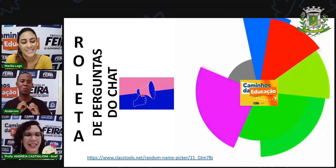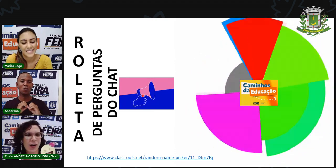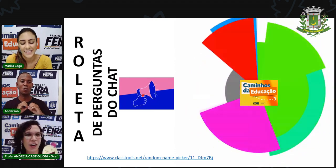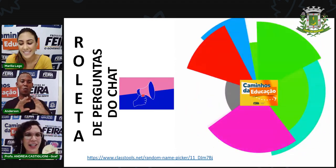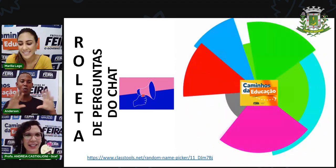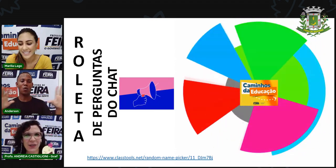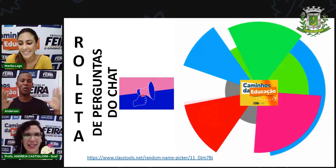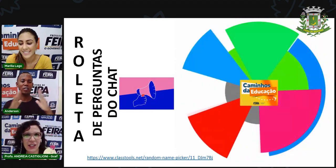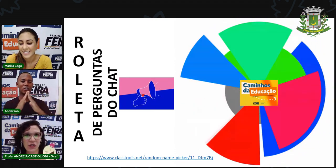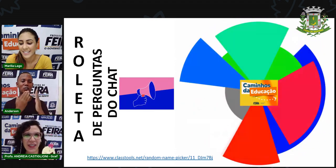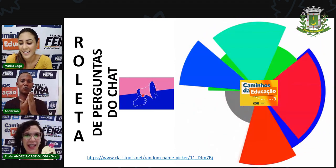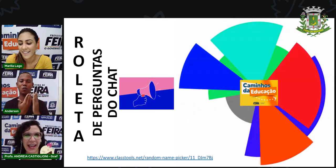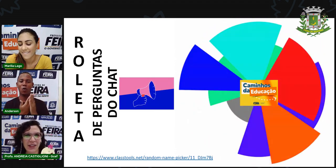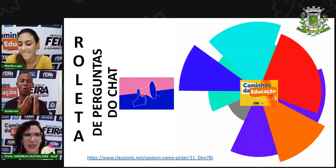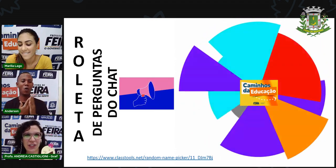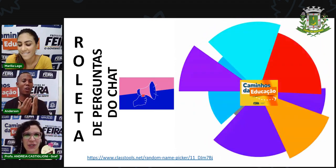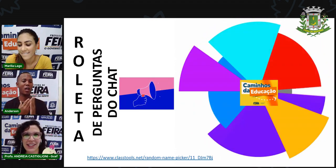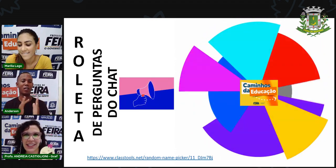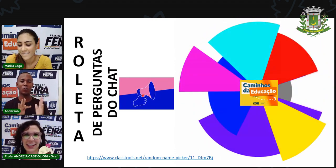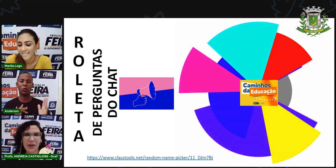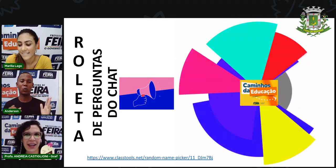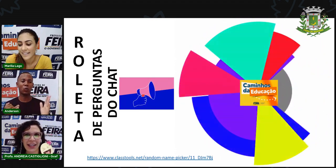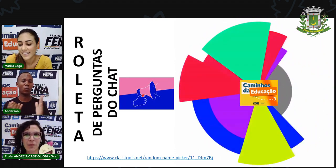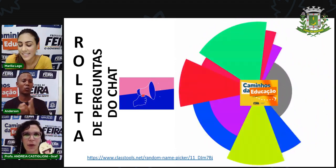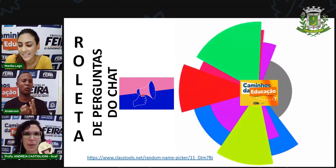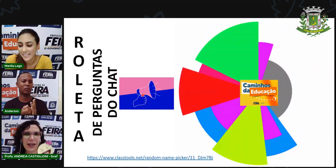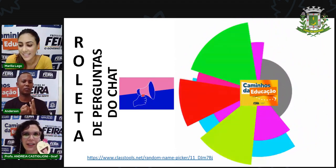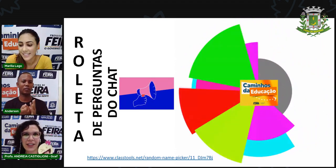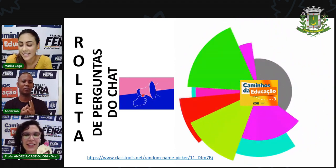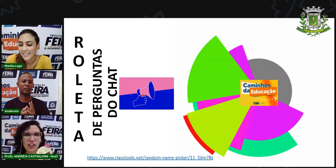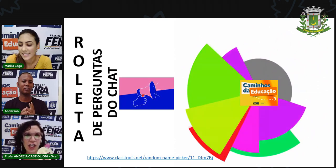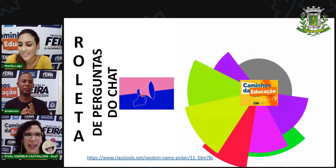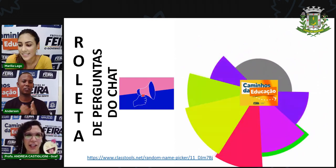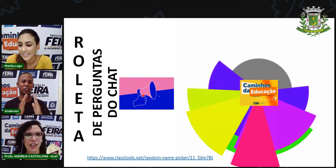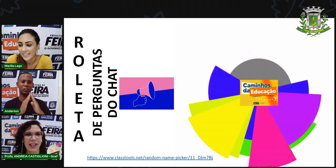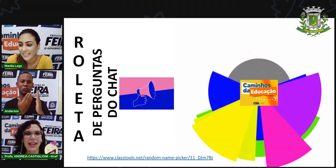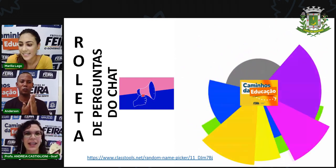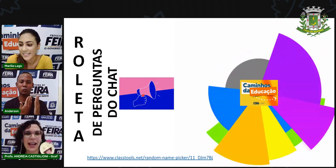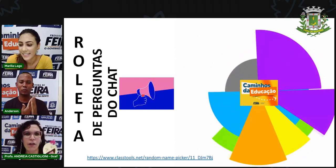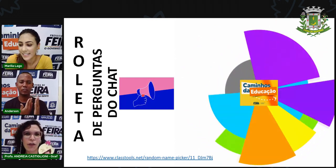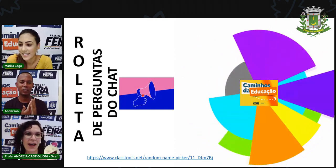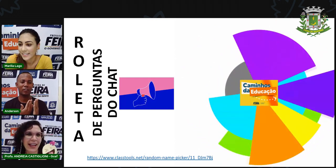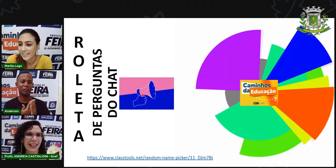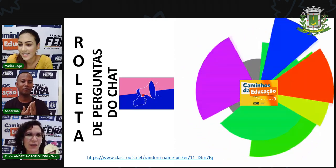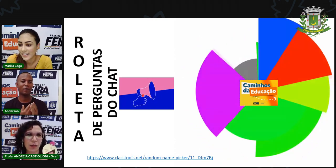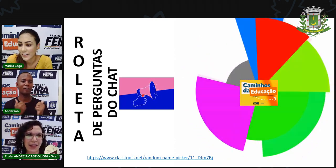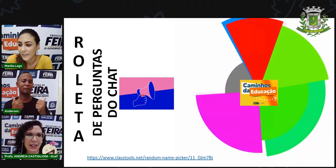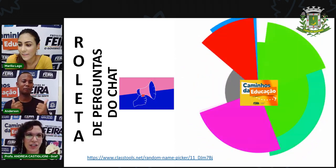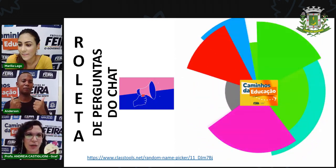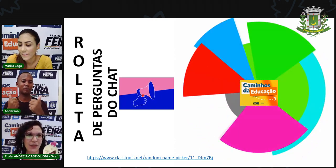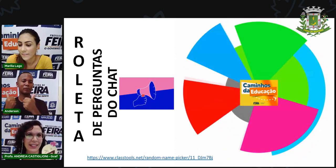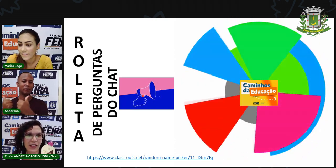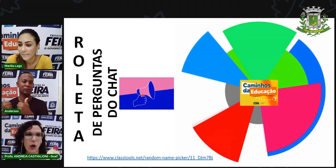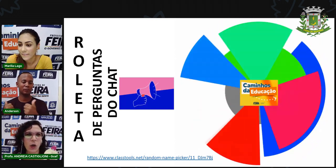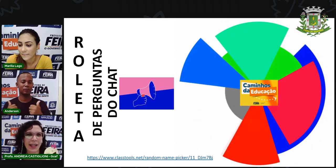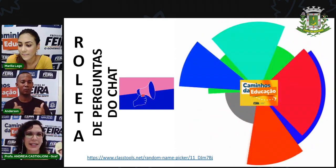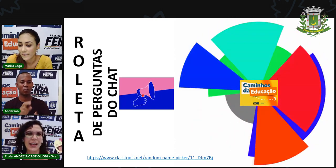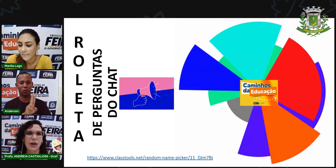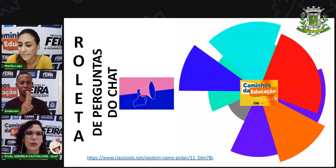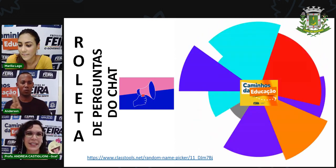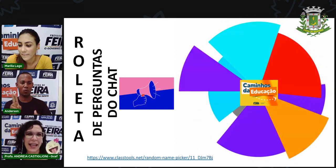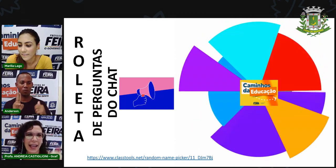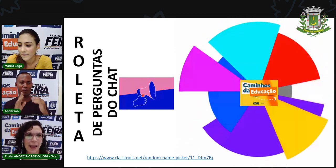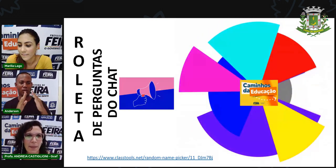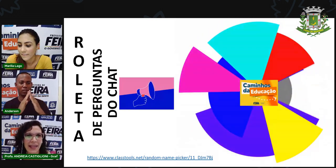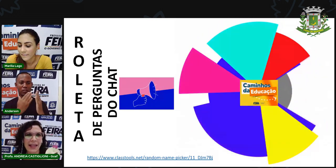as escolas dos anos finais, os estudantes que estão aí bombando nesse chat. Eu vou falar aqui o nome de algumas escolas: